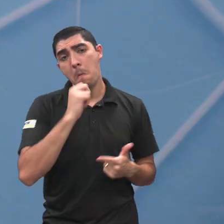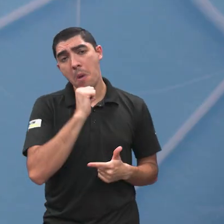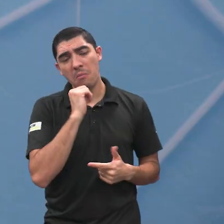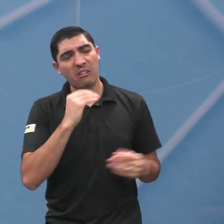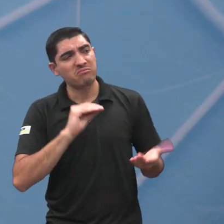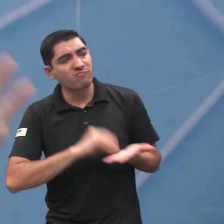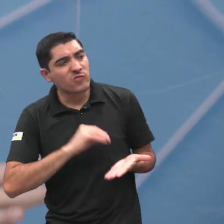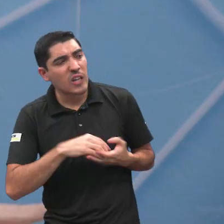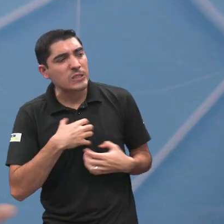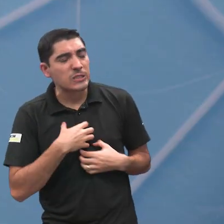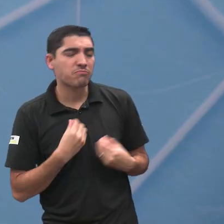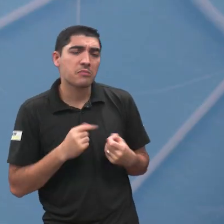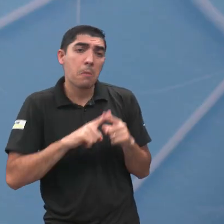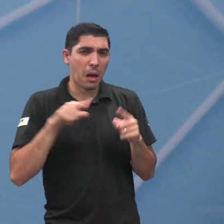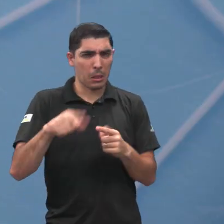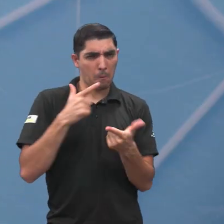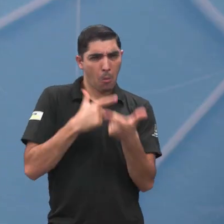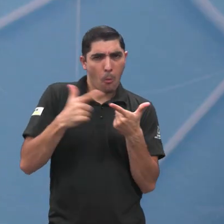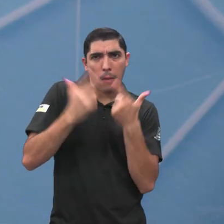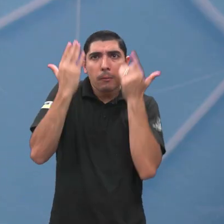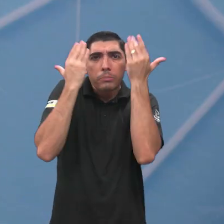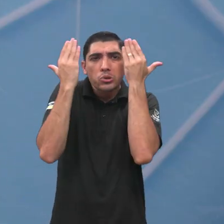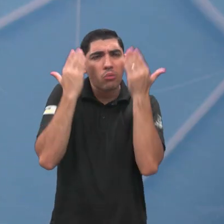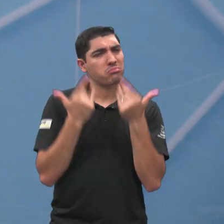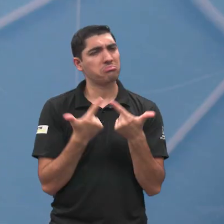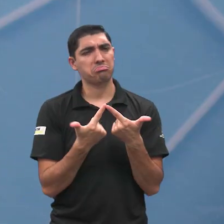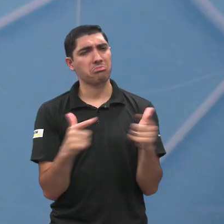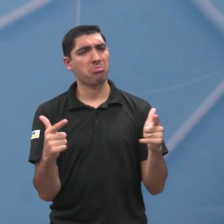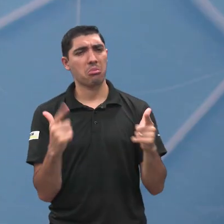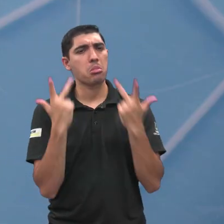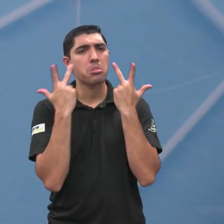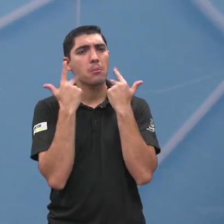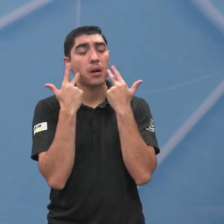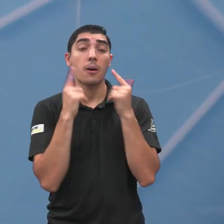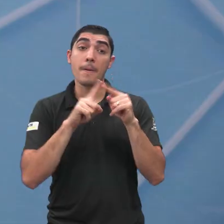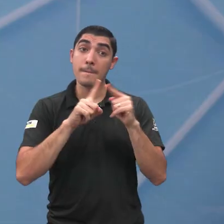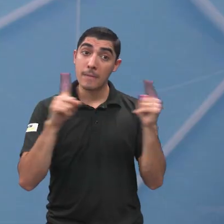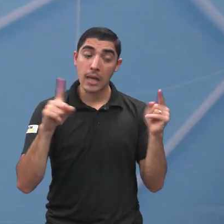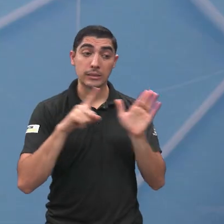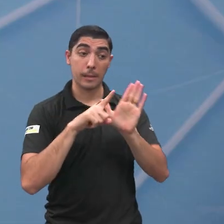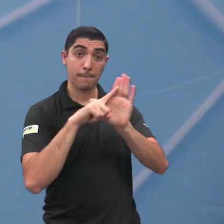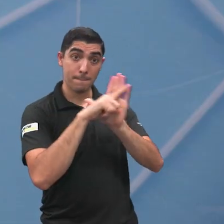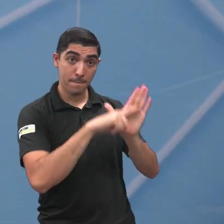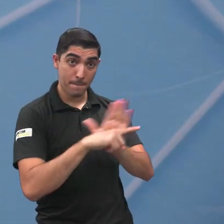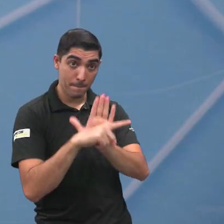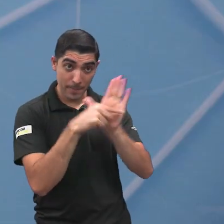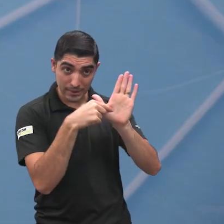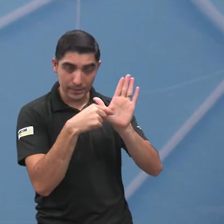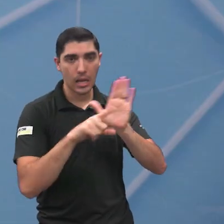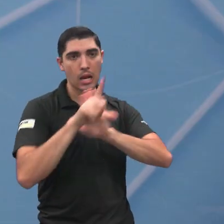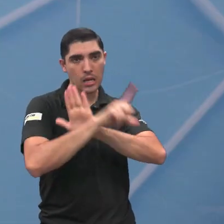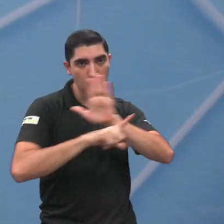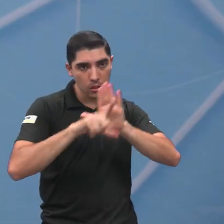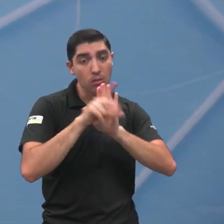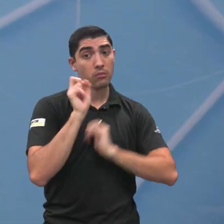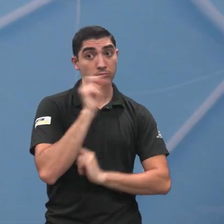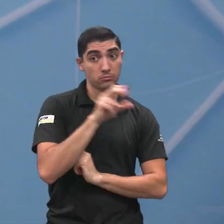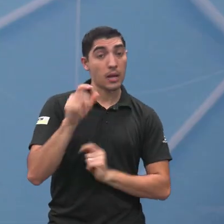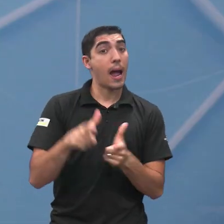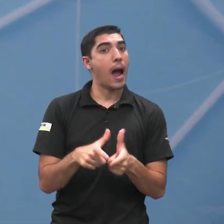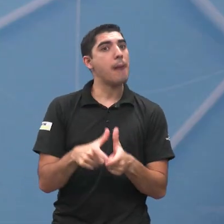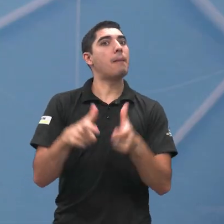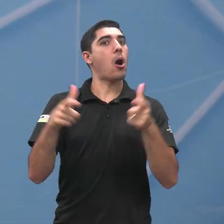digamos assim, grandes problemas psicológicos, né? Mas o que a literatura diz, o que eu já vi também na prática, é que sim, costuma